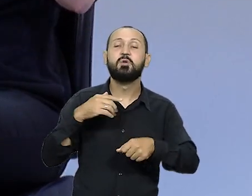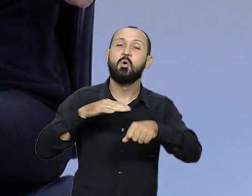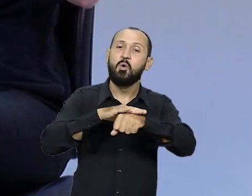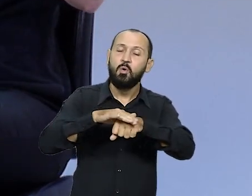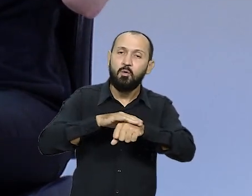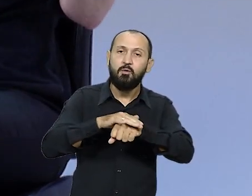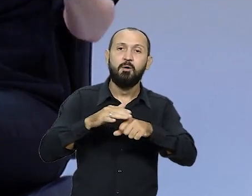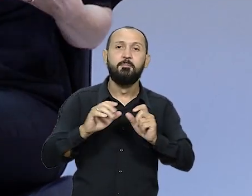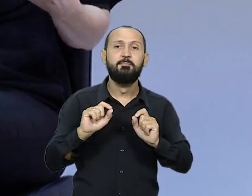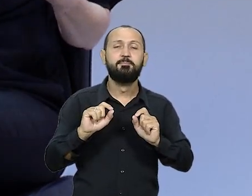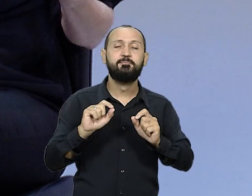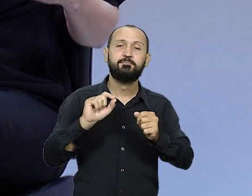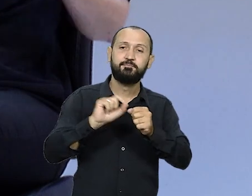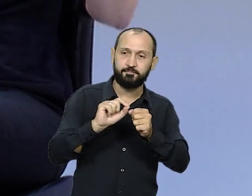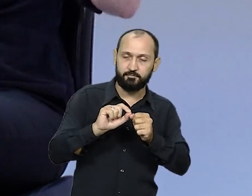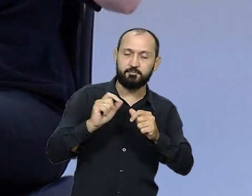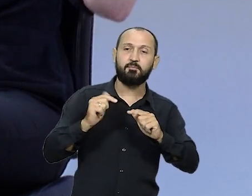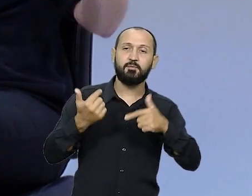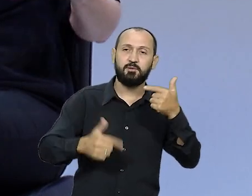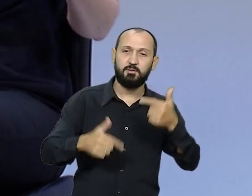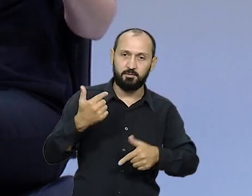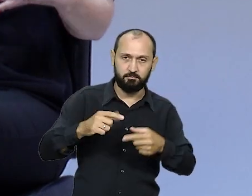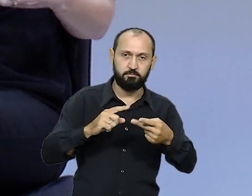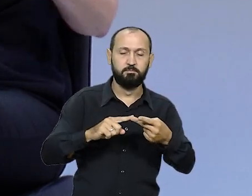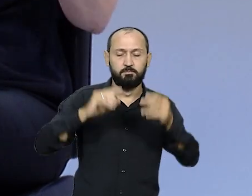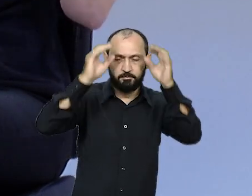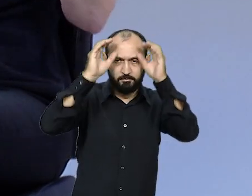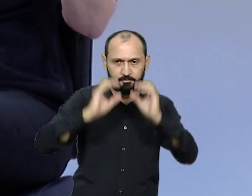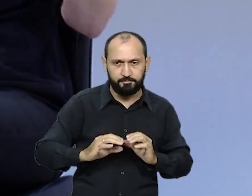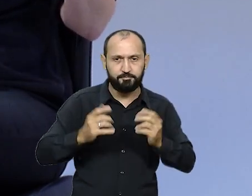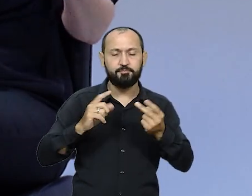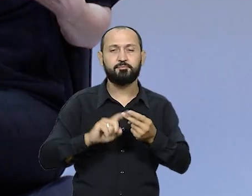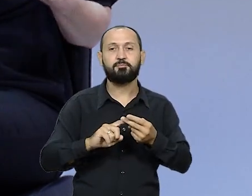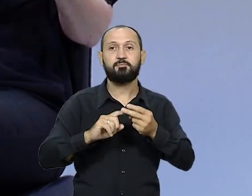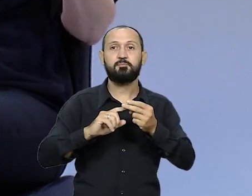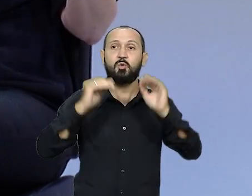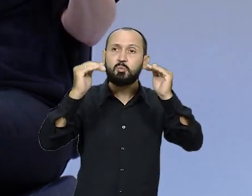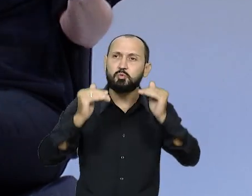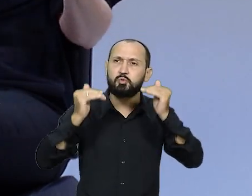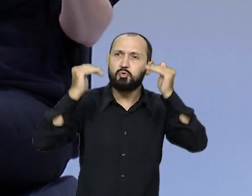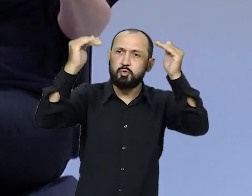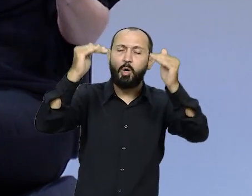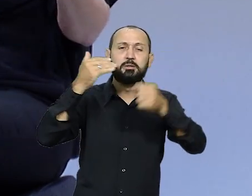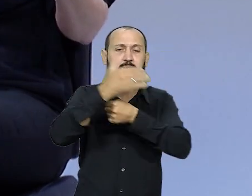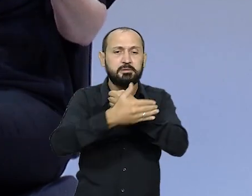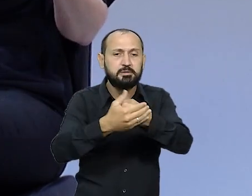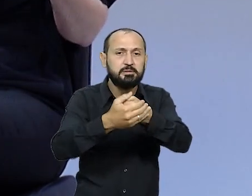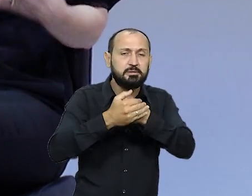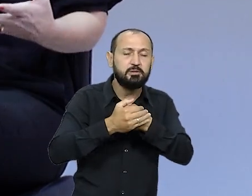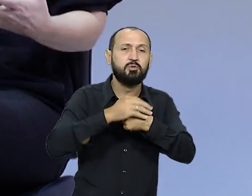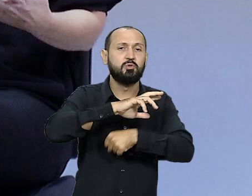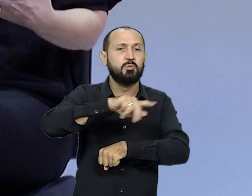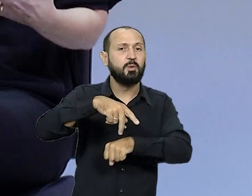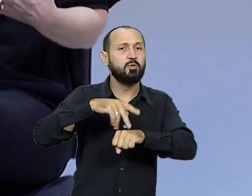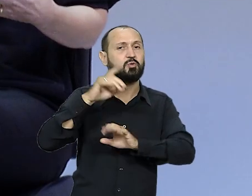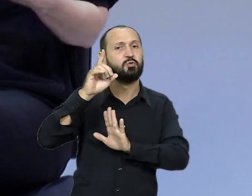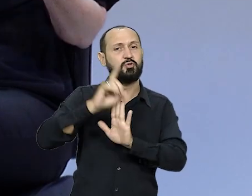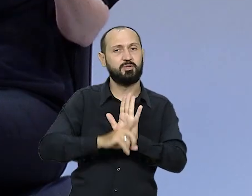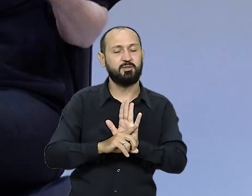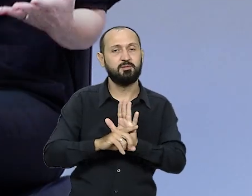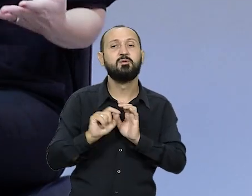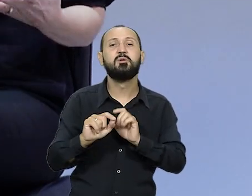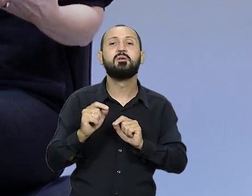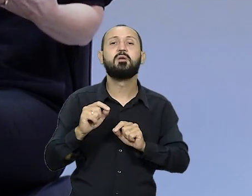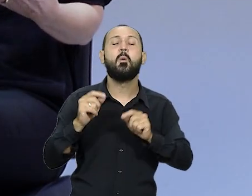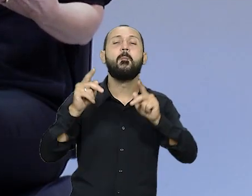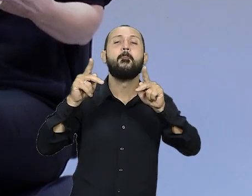sobre fazer política, sobre cidadania, sobre soberania, sobre defesa da nossa nação e dos nossos direitos. O que é um